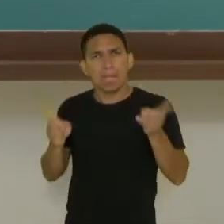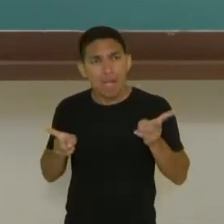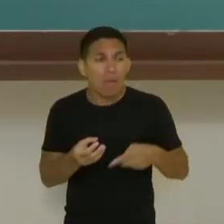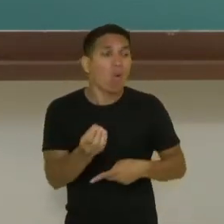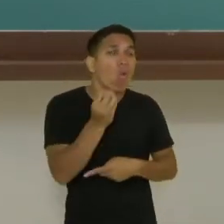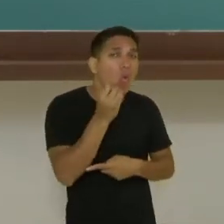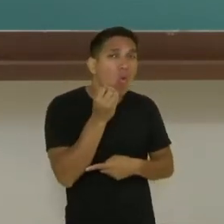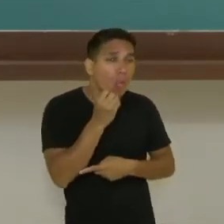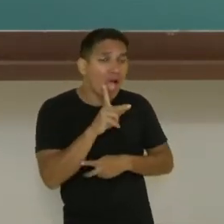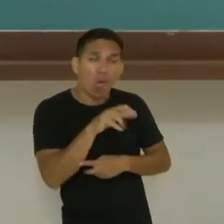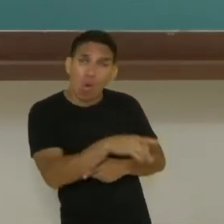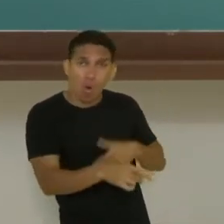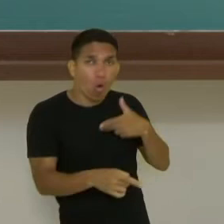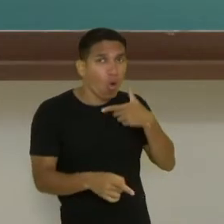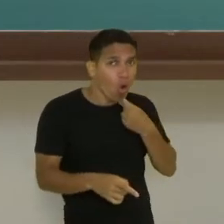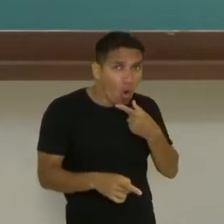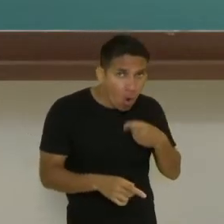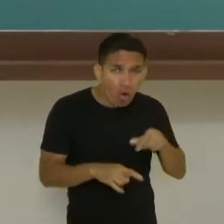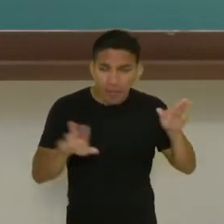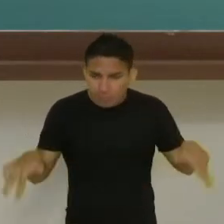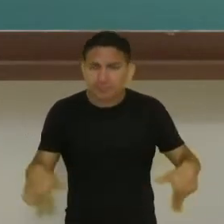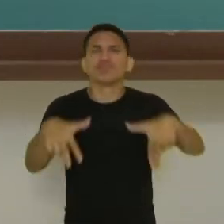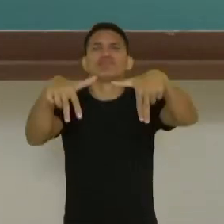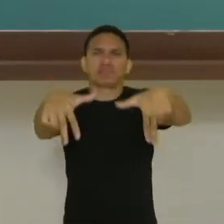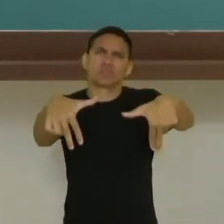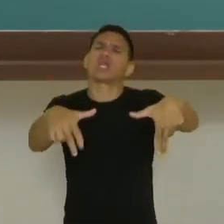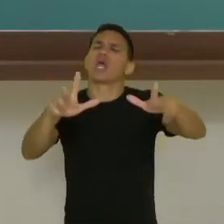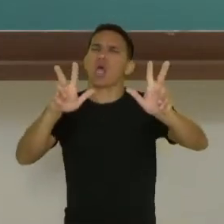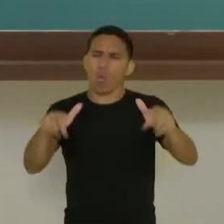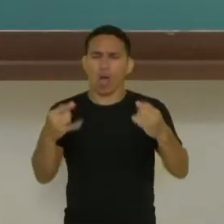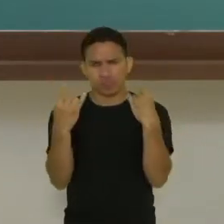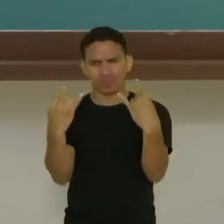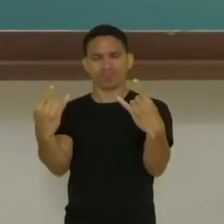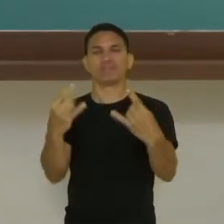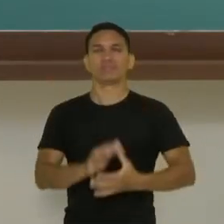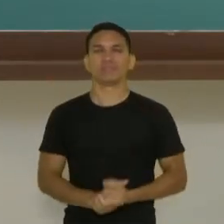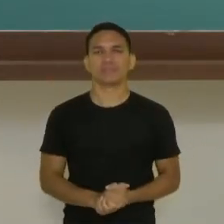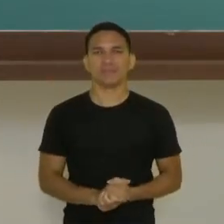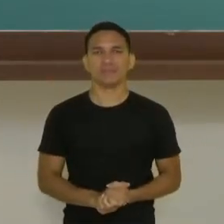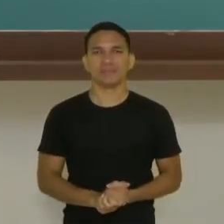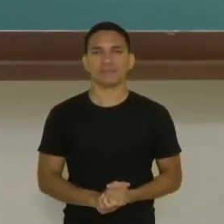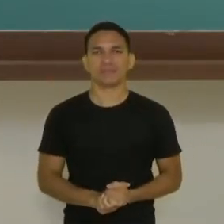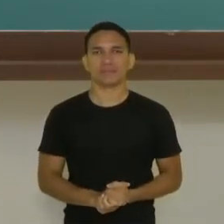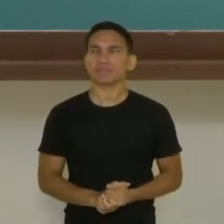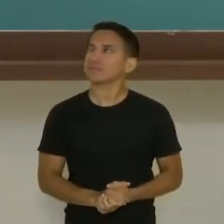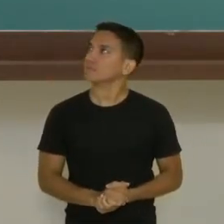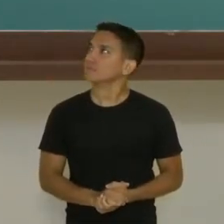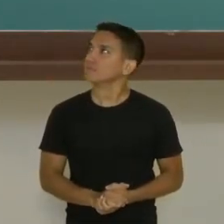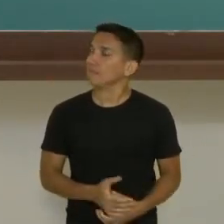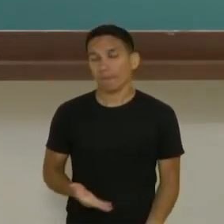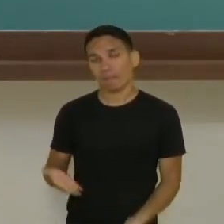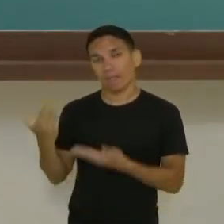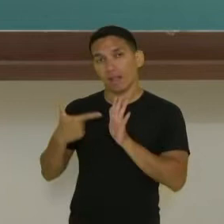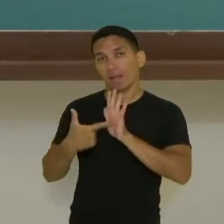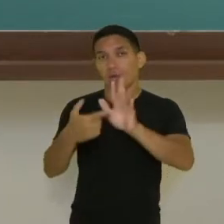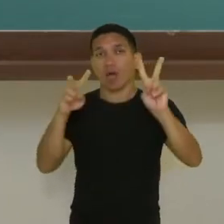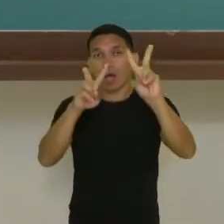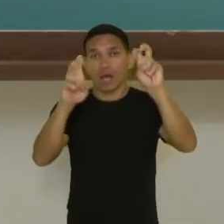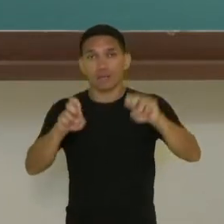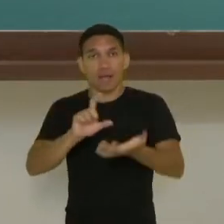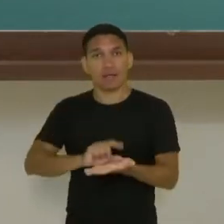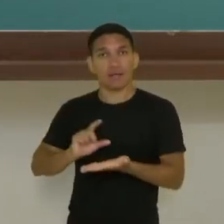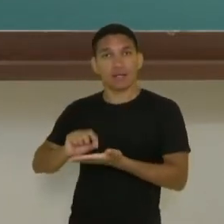chances, conseguem ocupar posições de destaque tanto quanto os homens, tá? Então, aqui o tema do